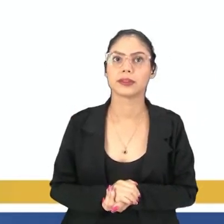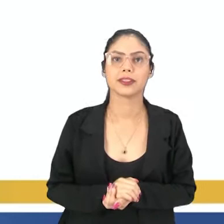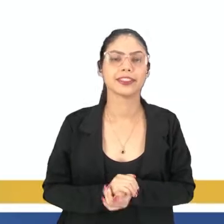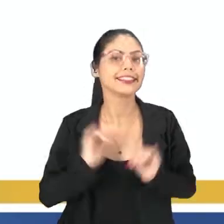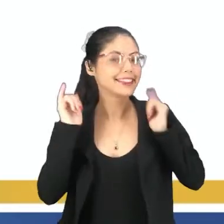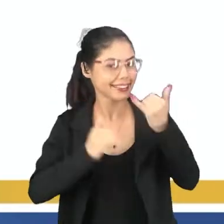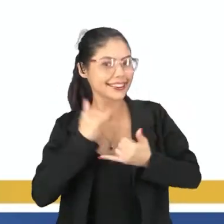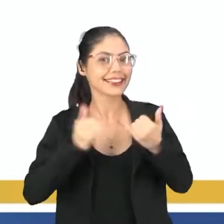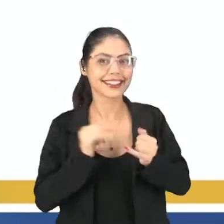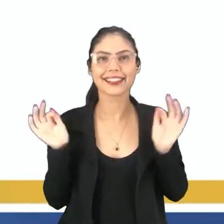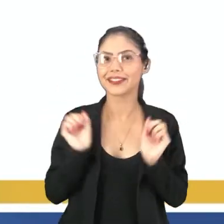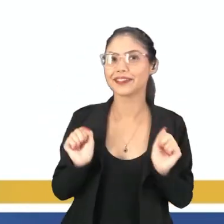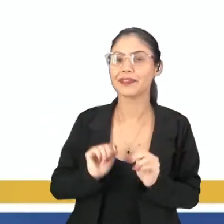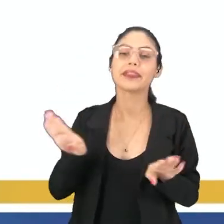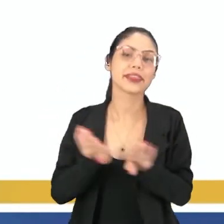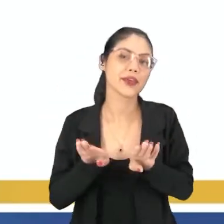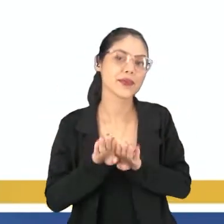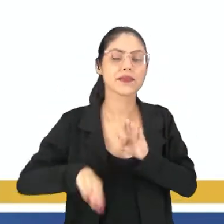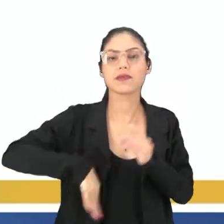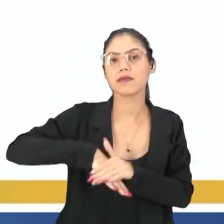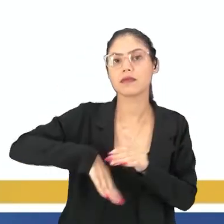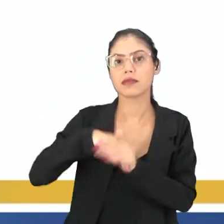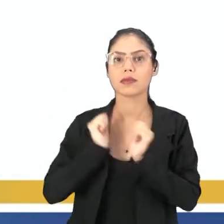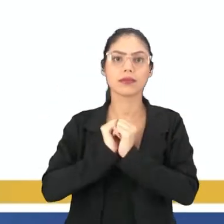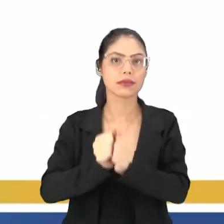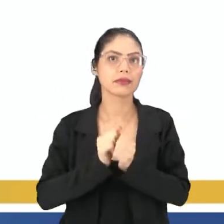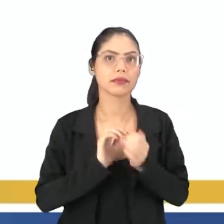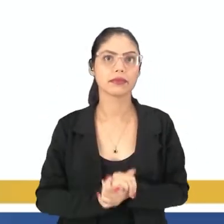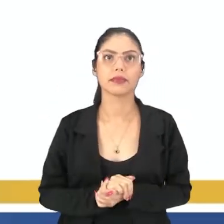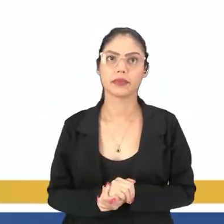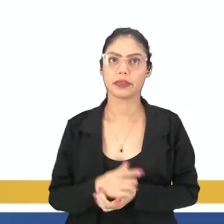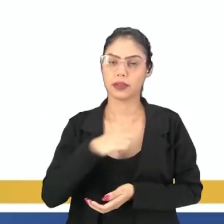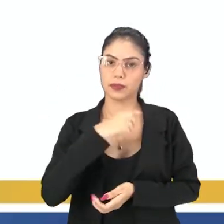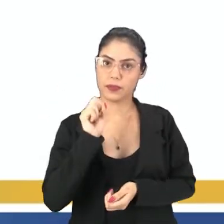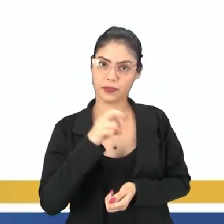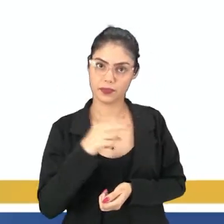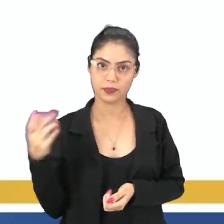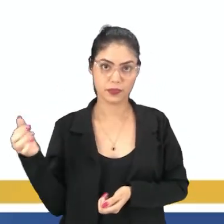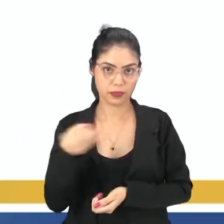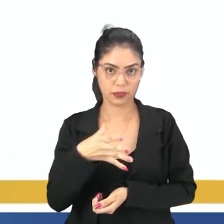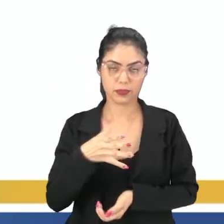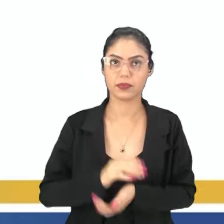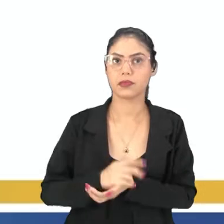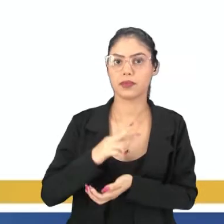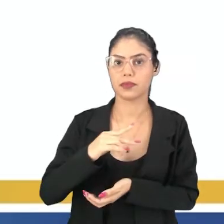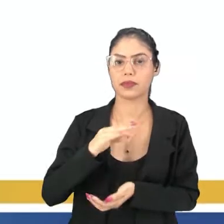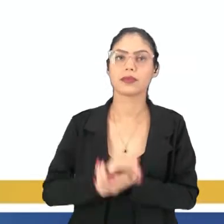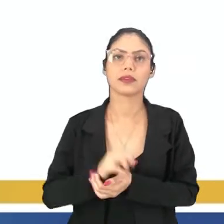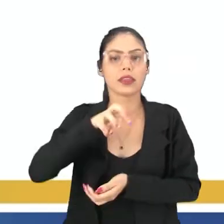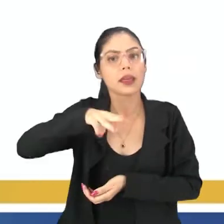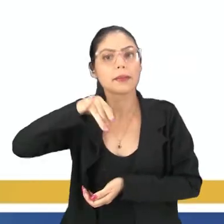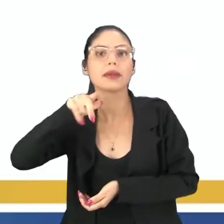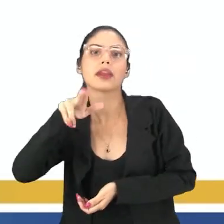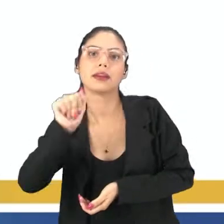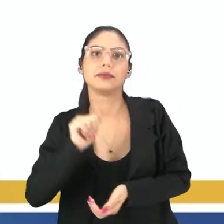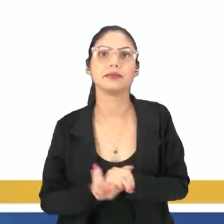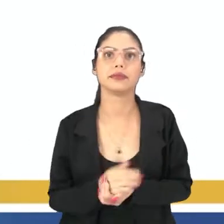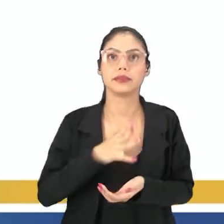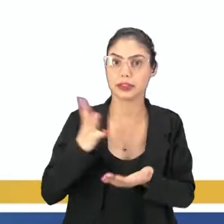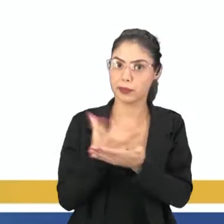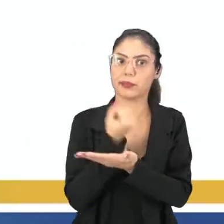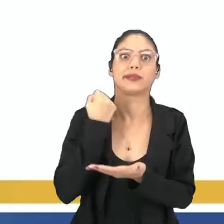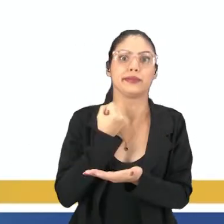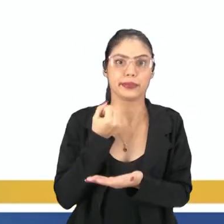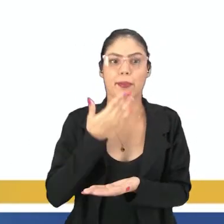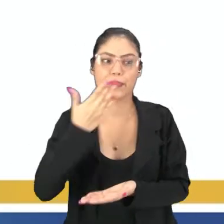muito divertido e também gosta de jogar futebol comigo. Eu tenho um irmão mais novo. Ele se chama Miguel. Ele pega